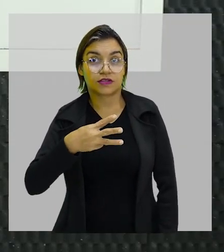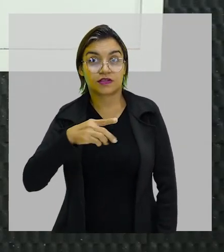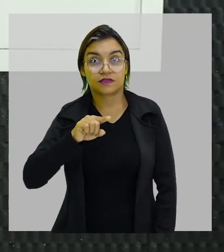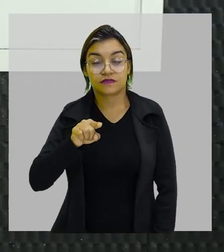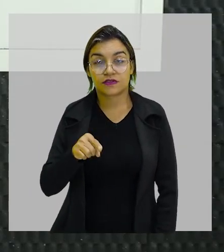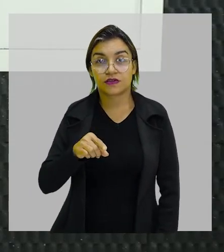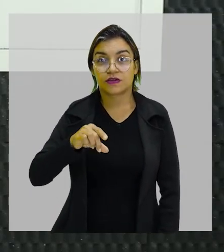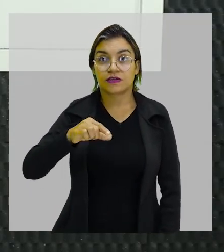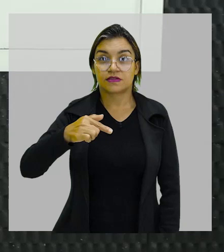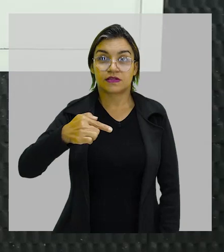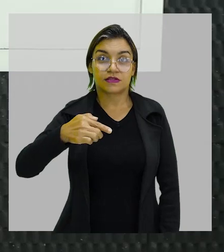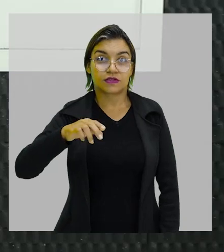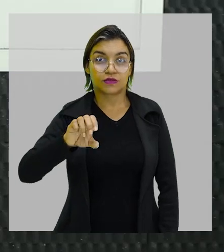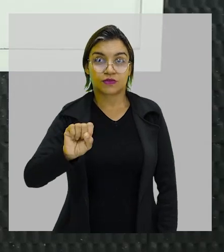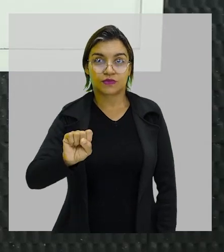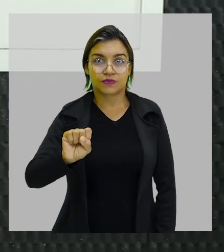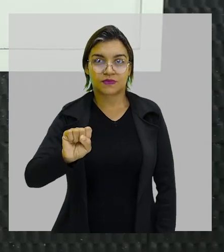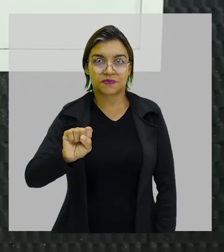23,78.